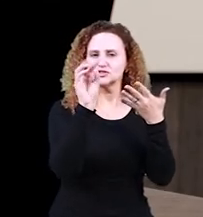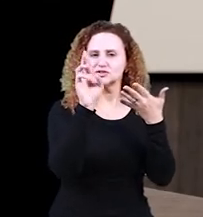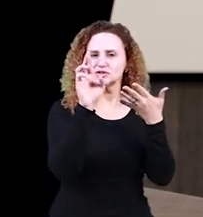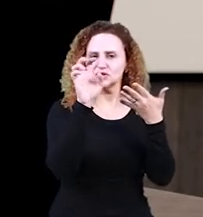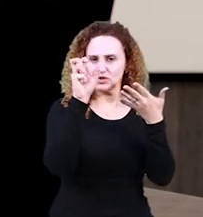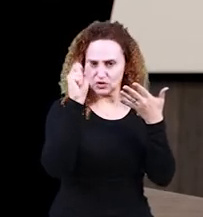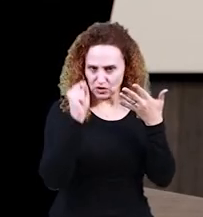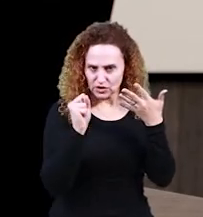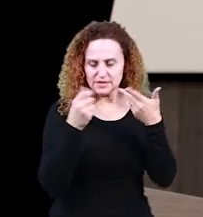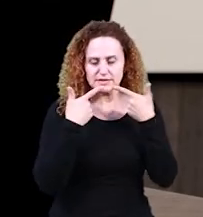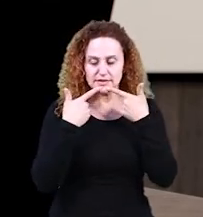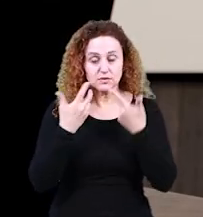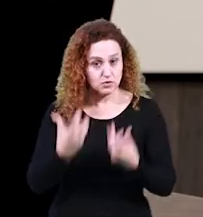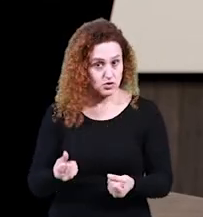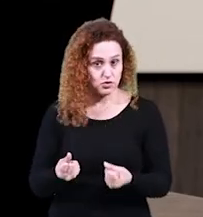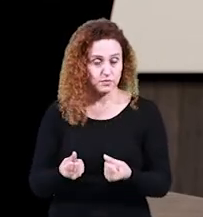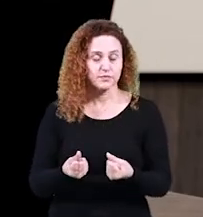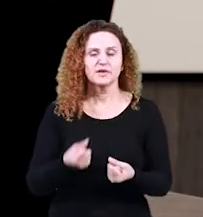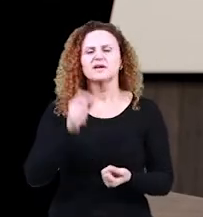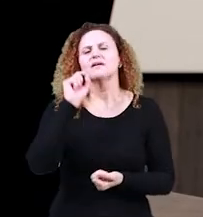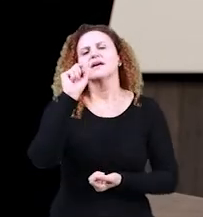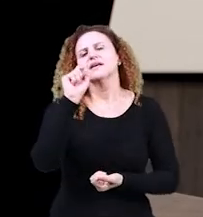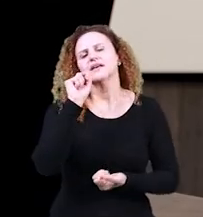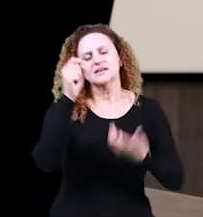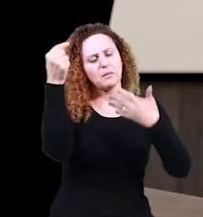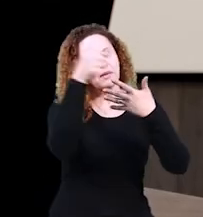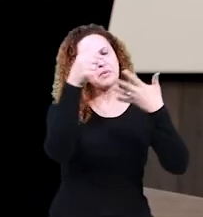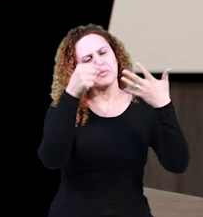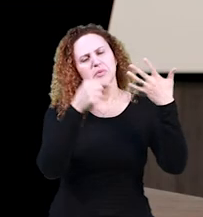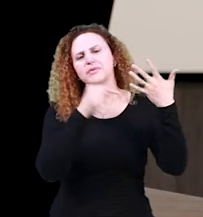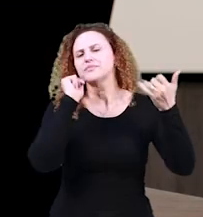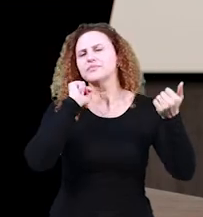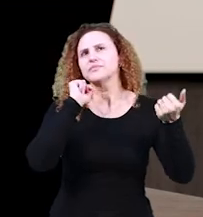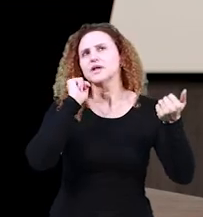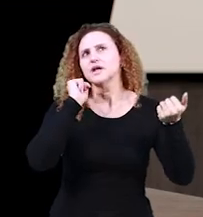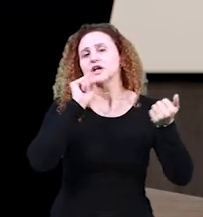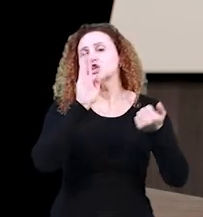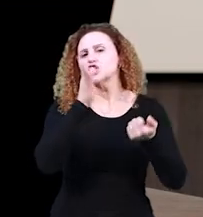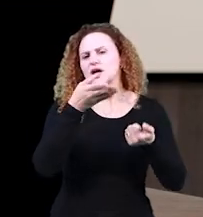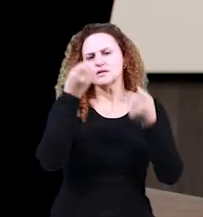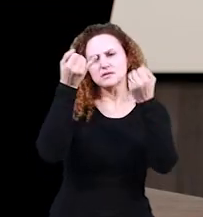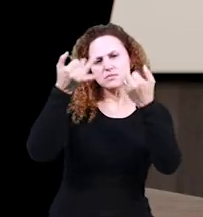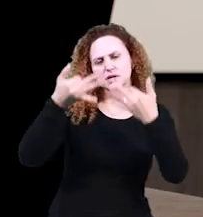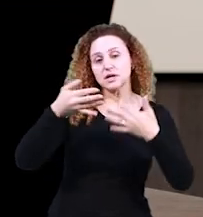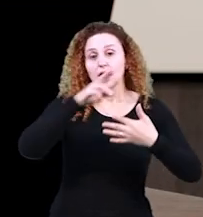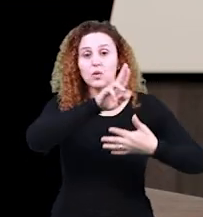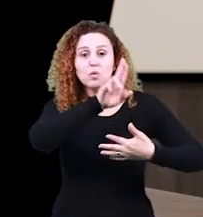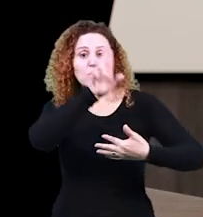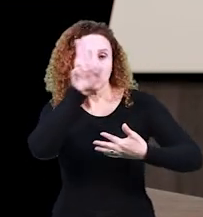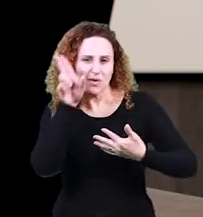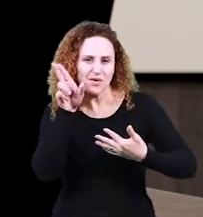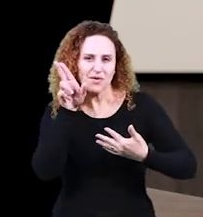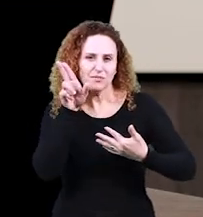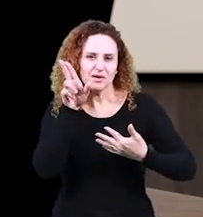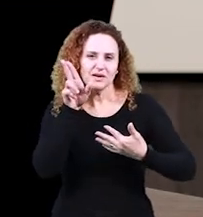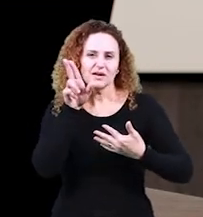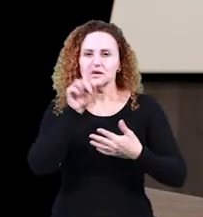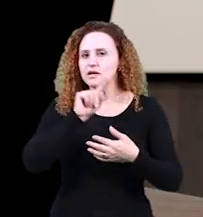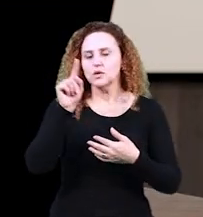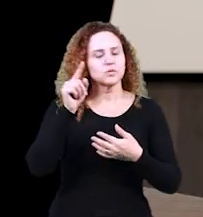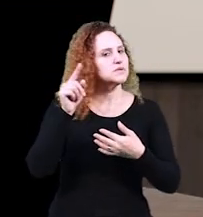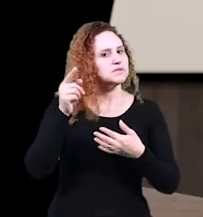na quando a gente for tratada sócio linguística Que fatores extralinguísticos são aqueles fatores como o nome já diz que estão fora